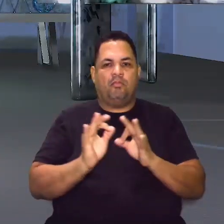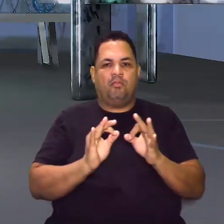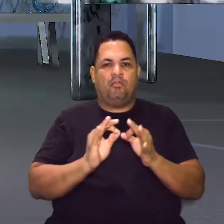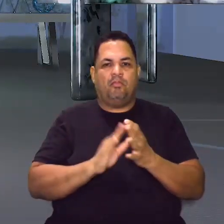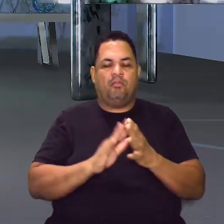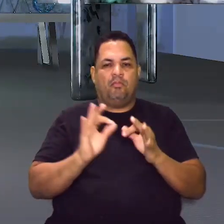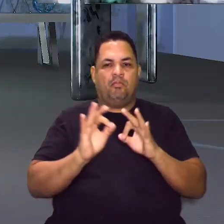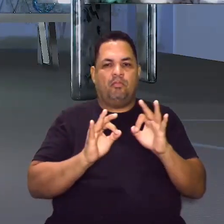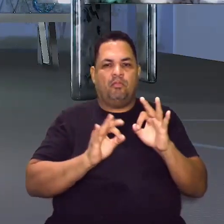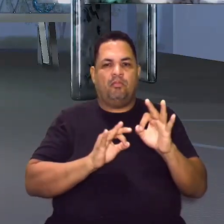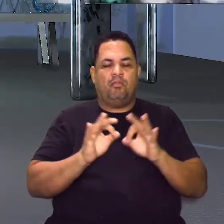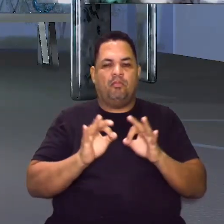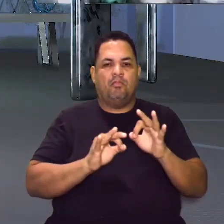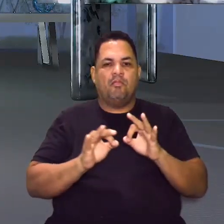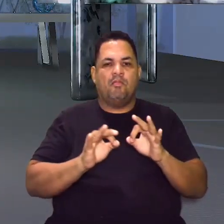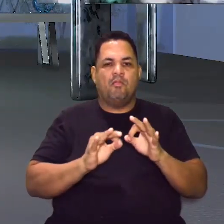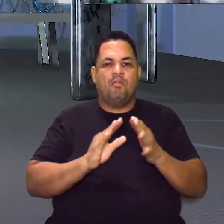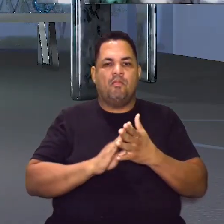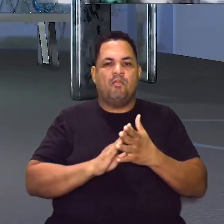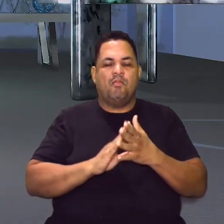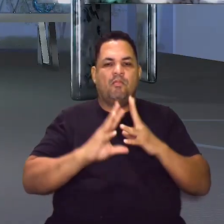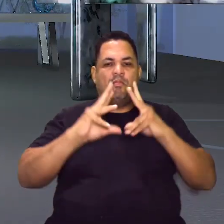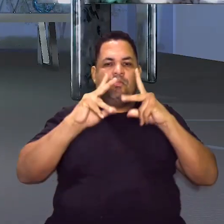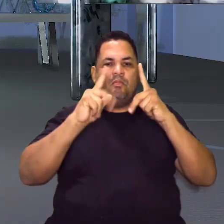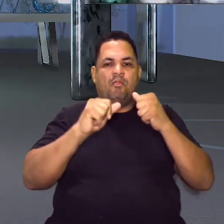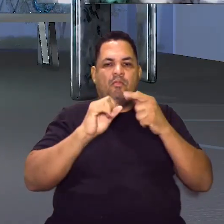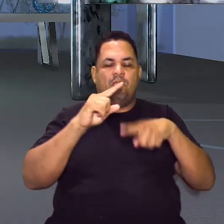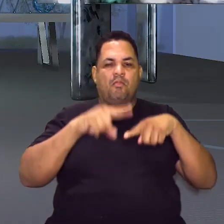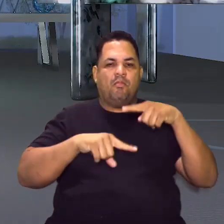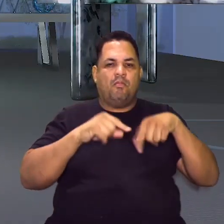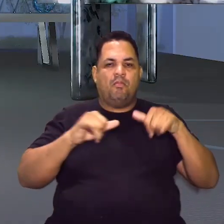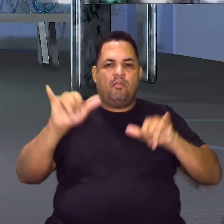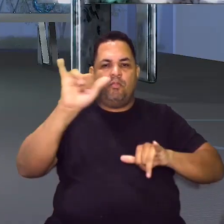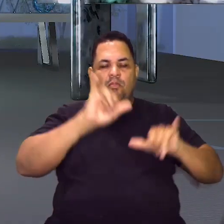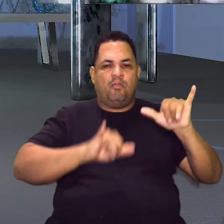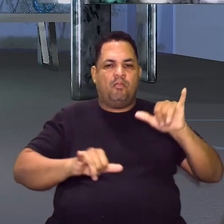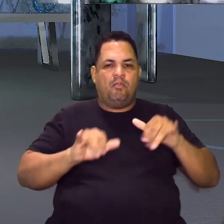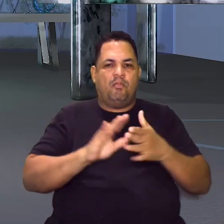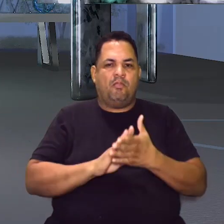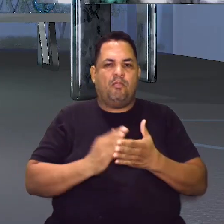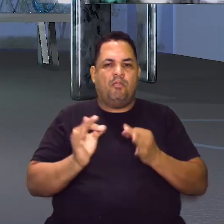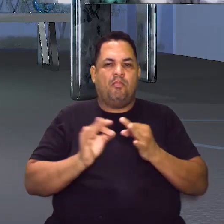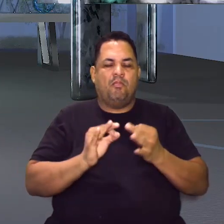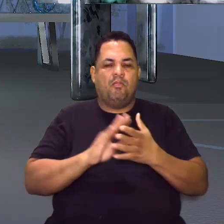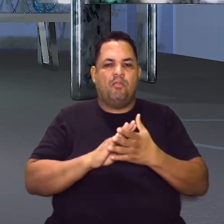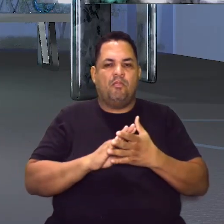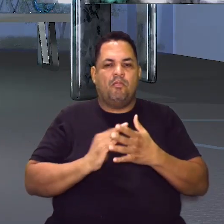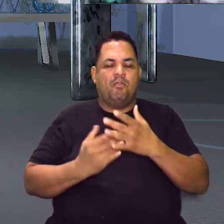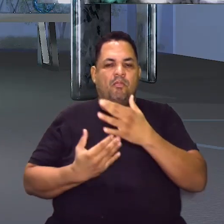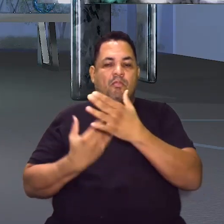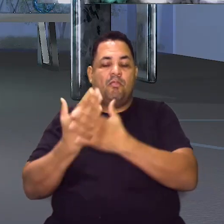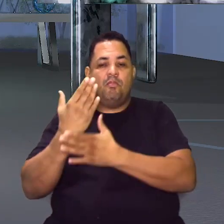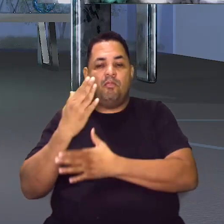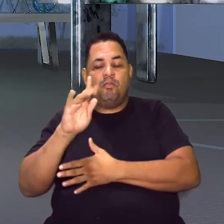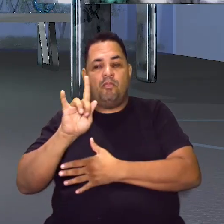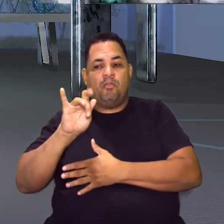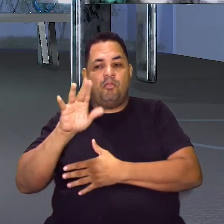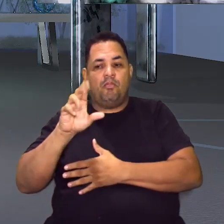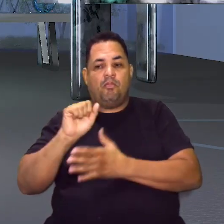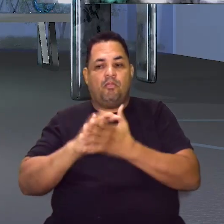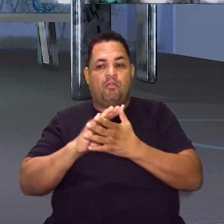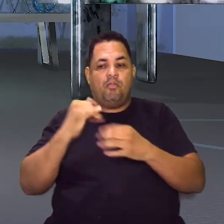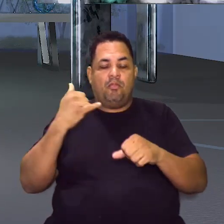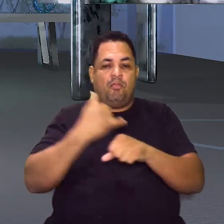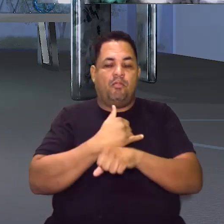é a organização de todos os elementos químicos, sejam eles os gases, sejam